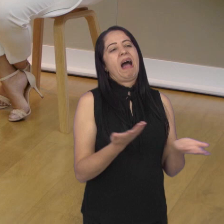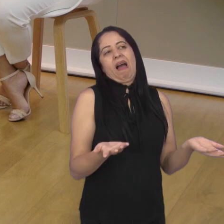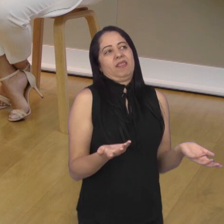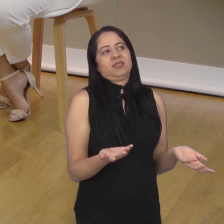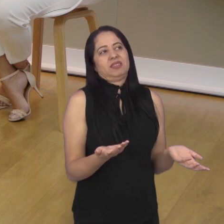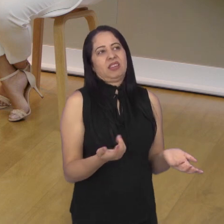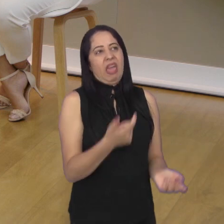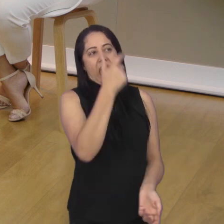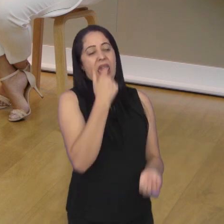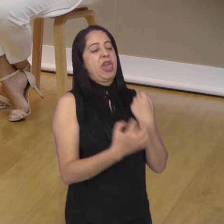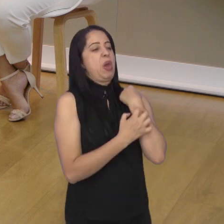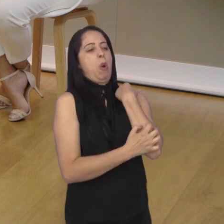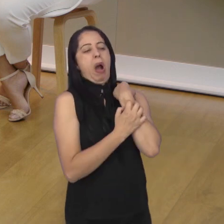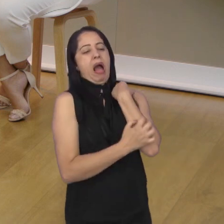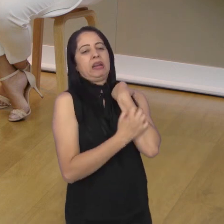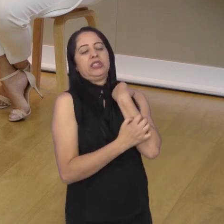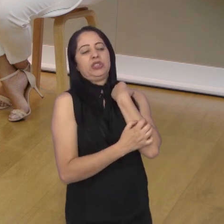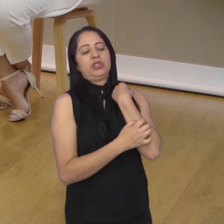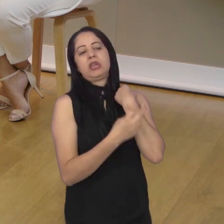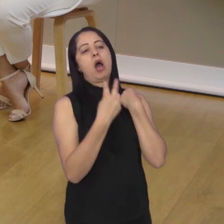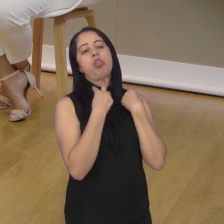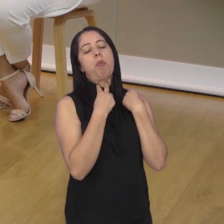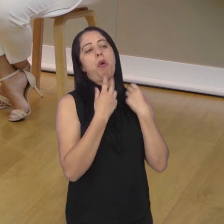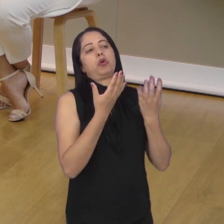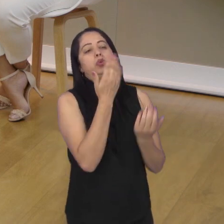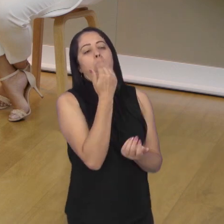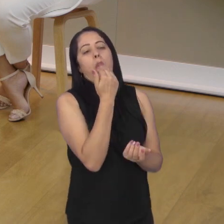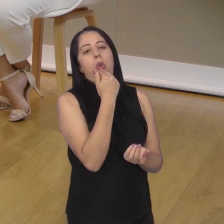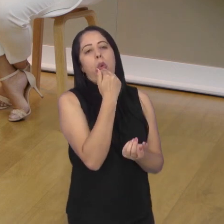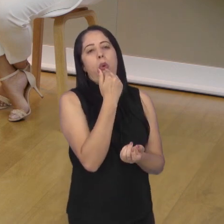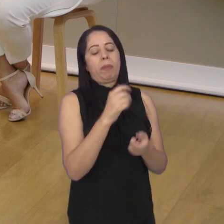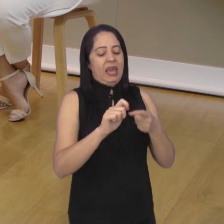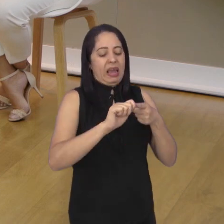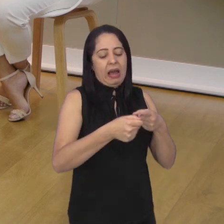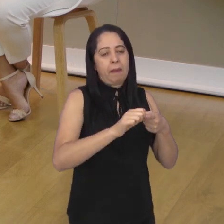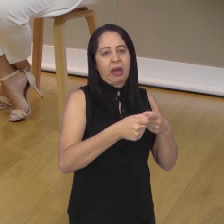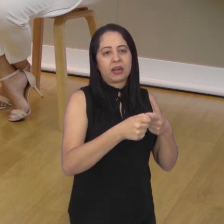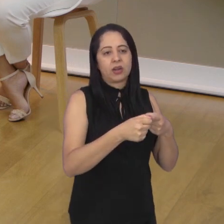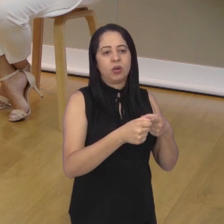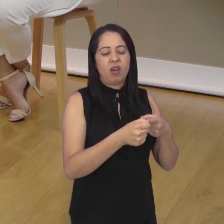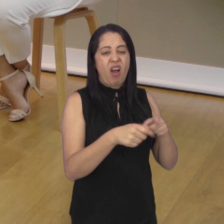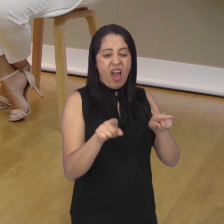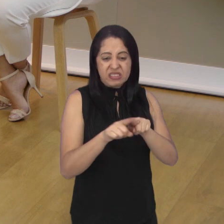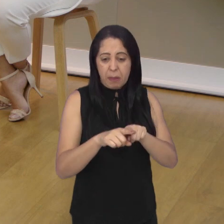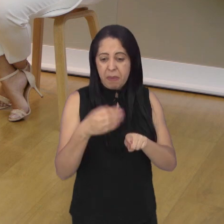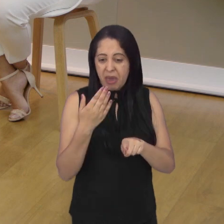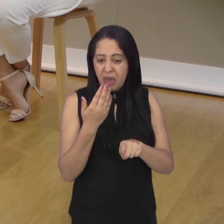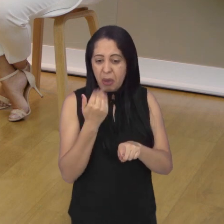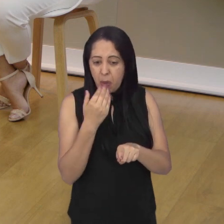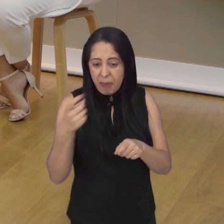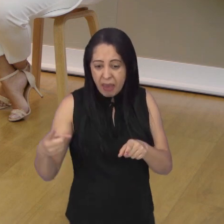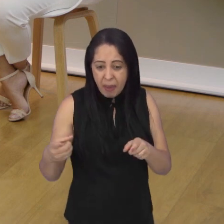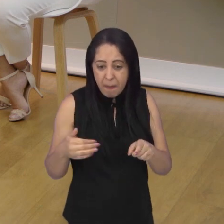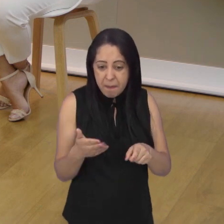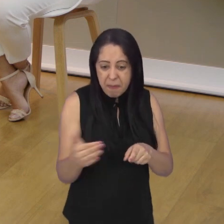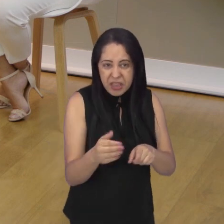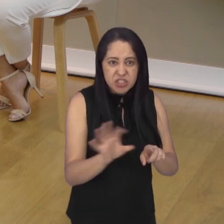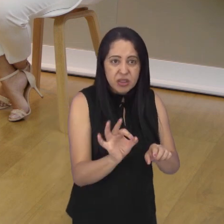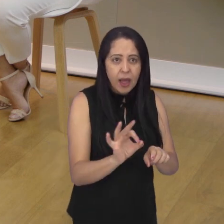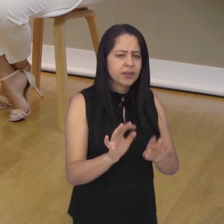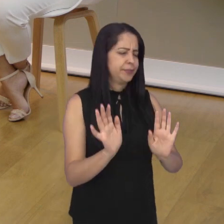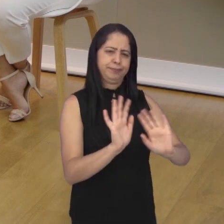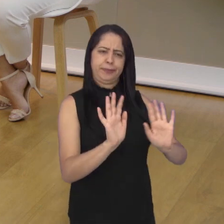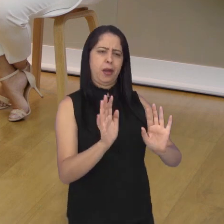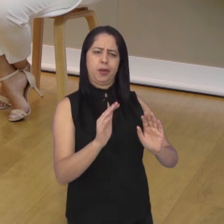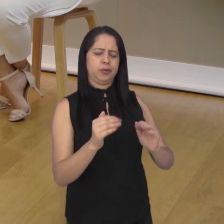alergia de camarão, não quer dizer que eu tenho alergia contra todos os frutos do mar, né? No passado a gente taxava aquele paciente, camarão não pode comer nada.